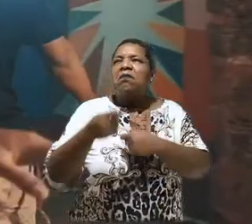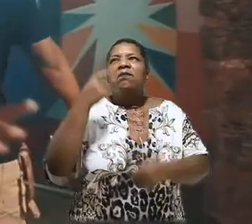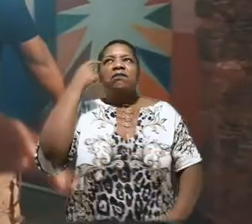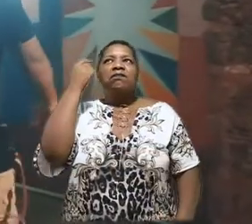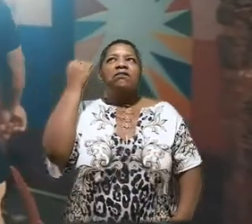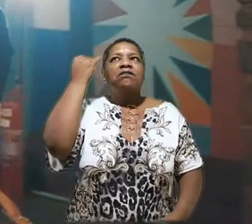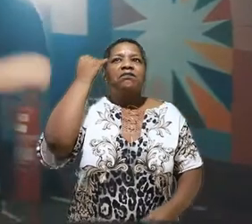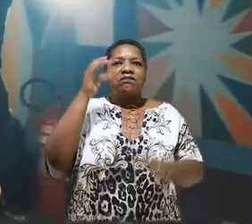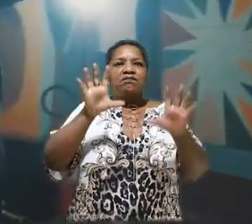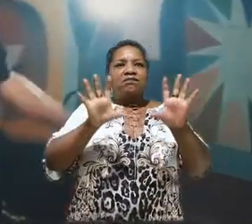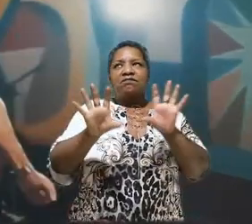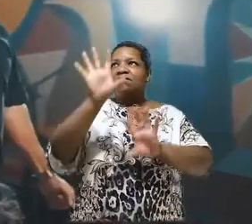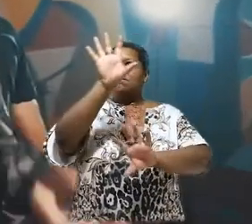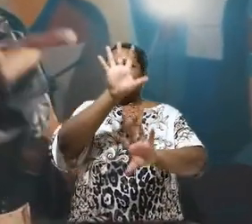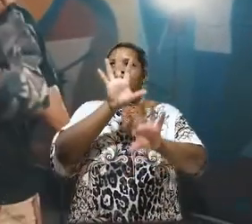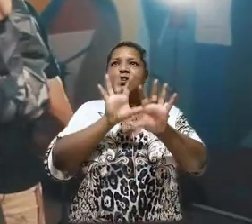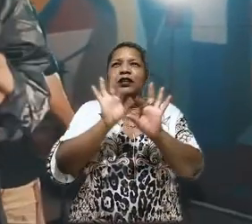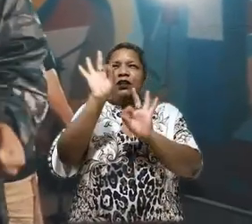cabeça